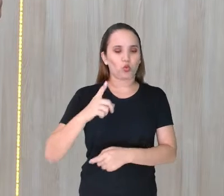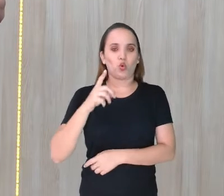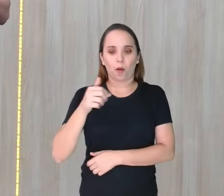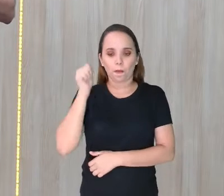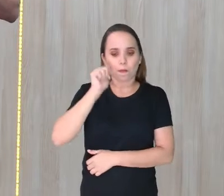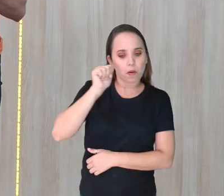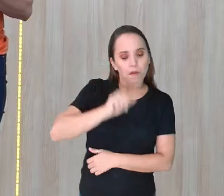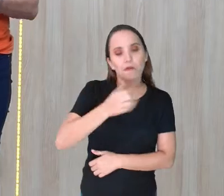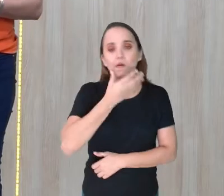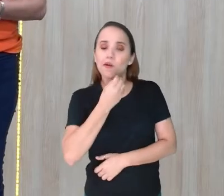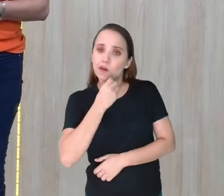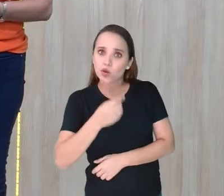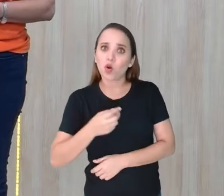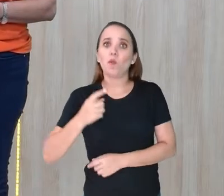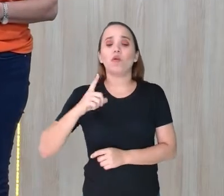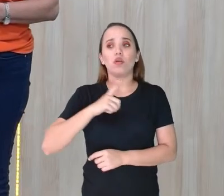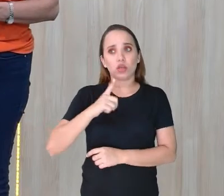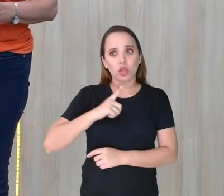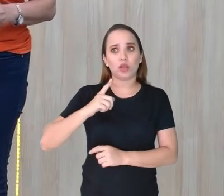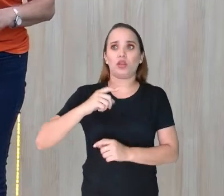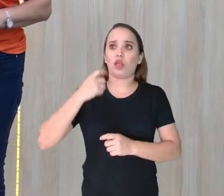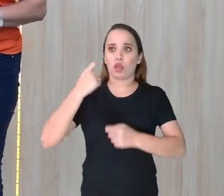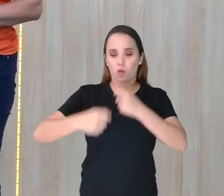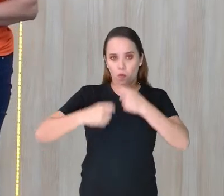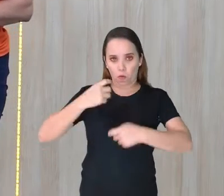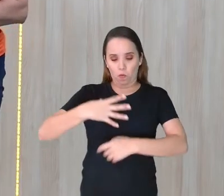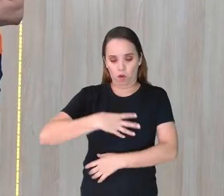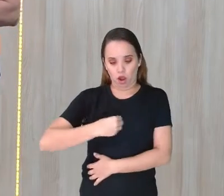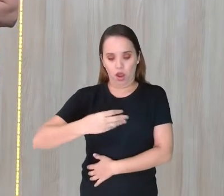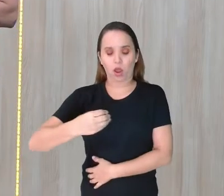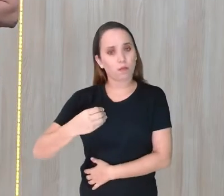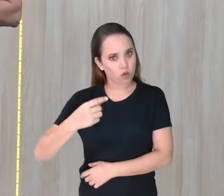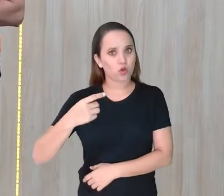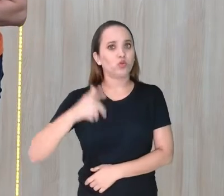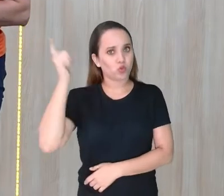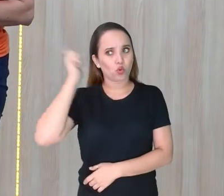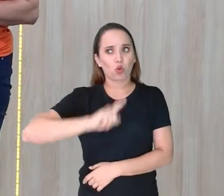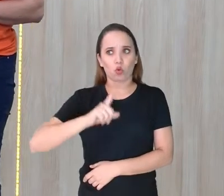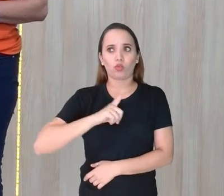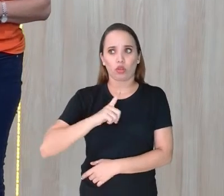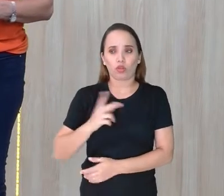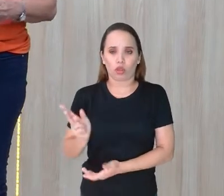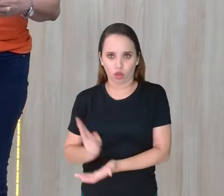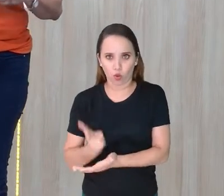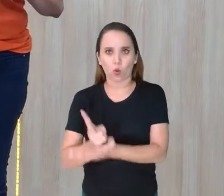conseguem perpetuar a espécie. E existem outros seres também, mas na parte